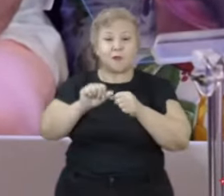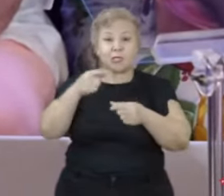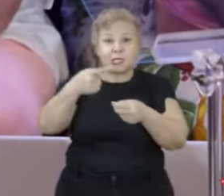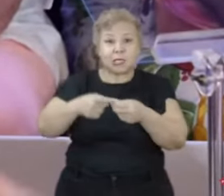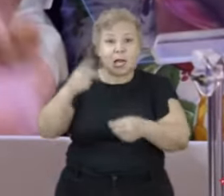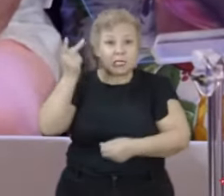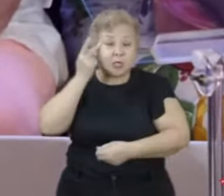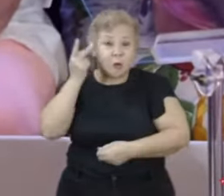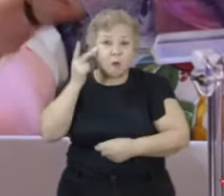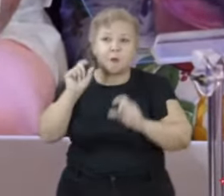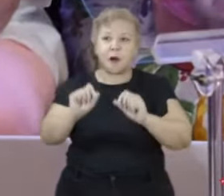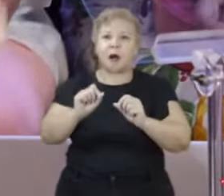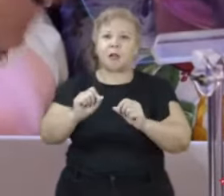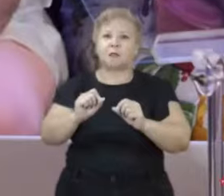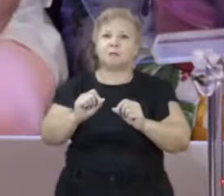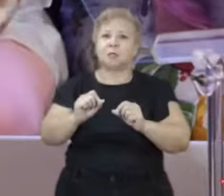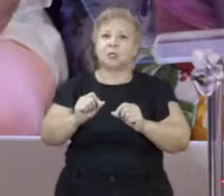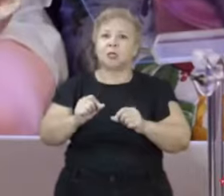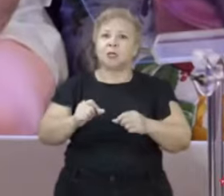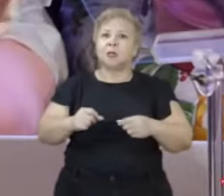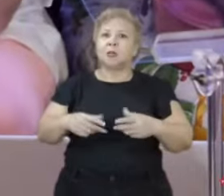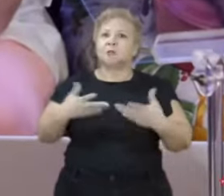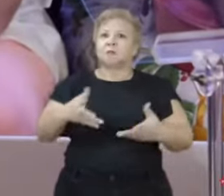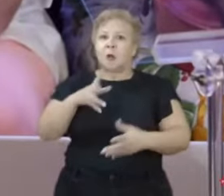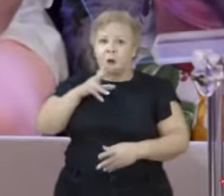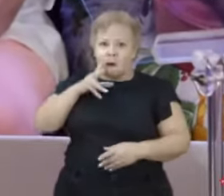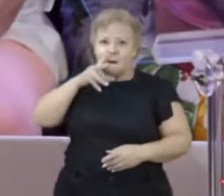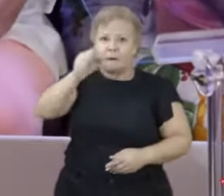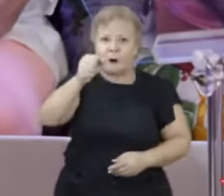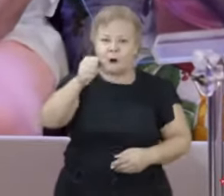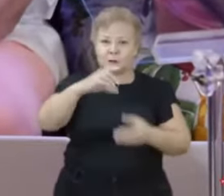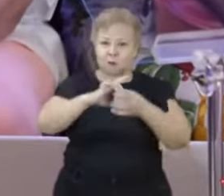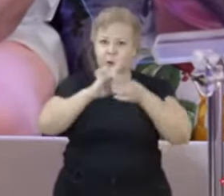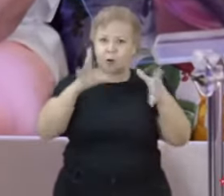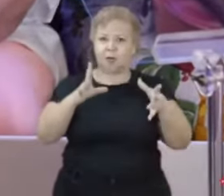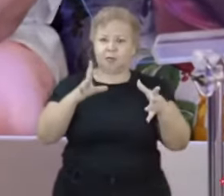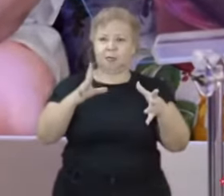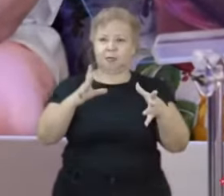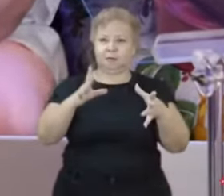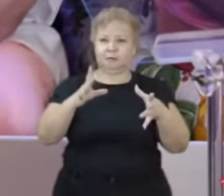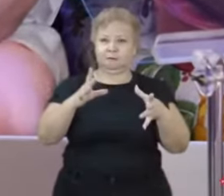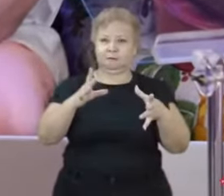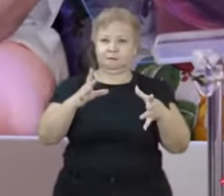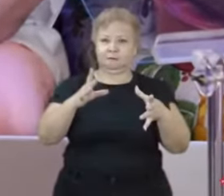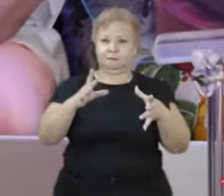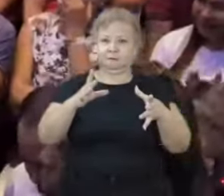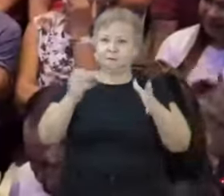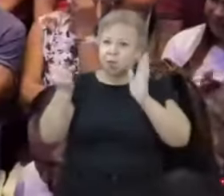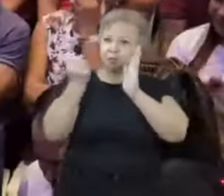Paulo um bastião de resistência democrática.